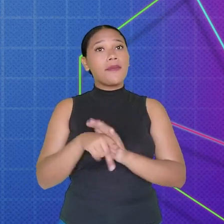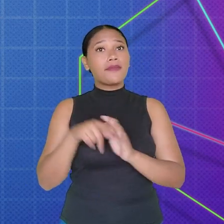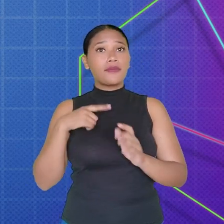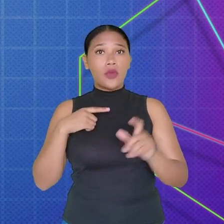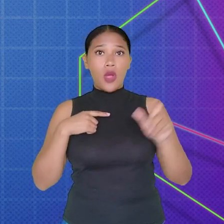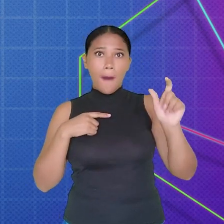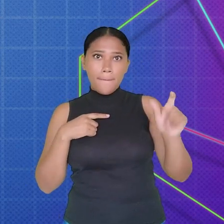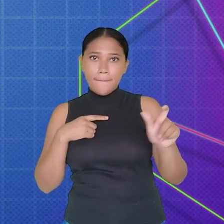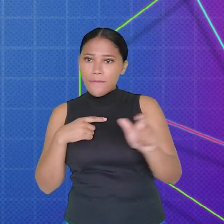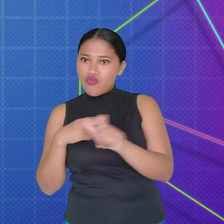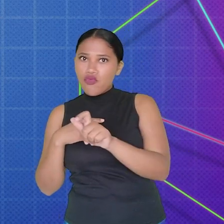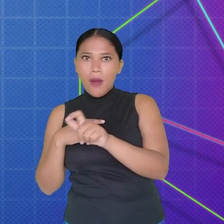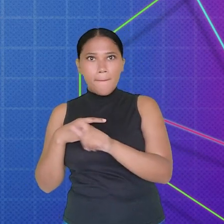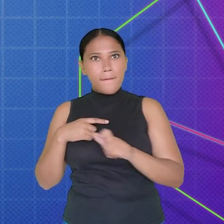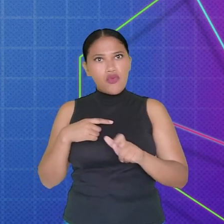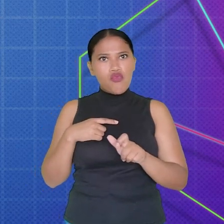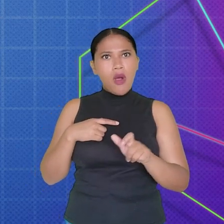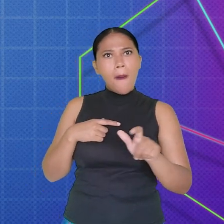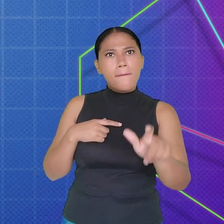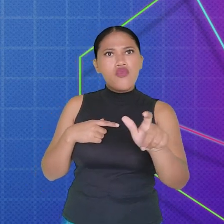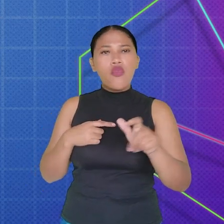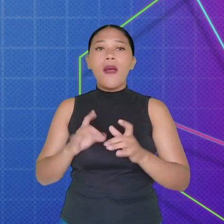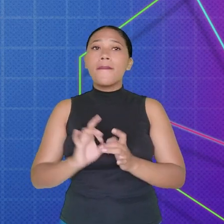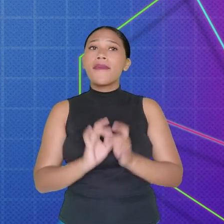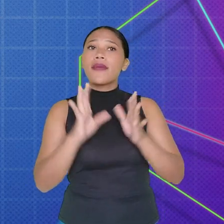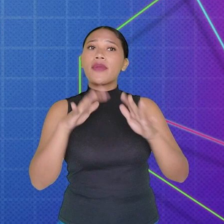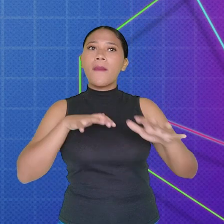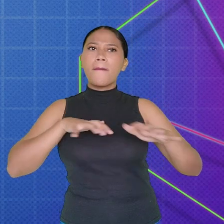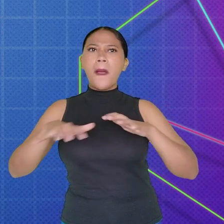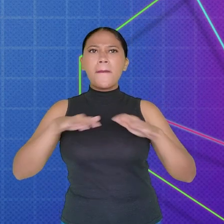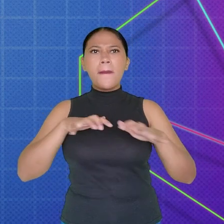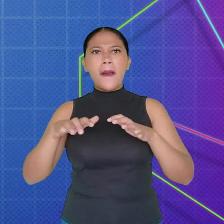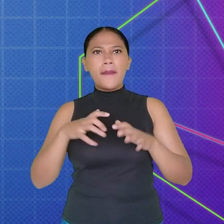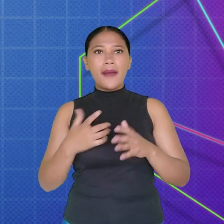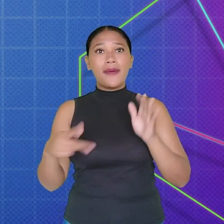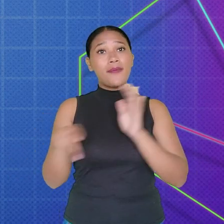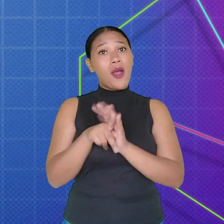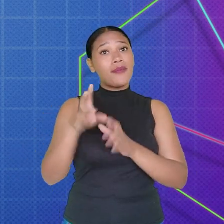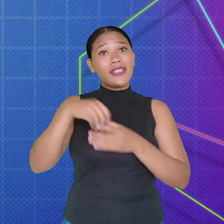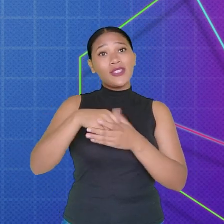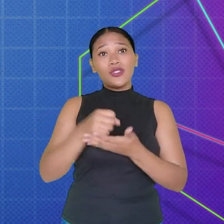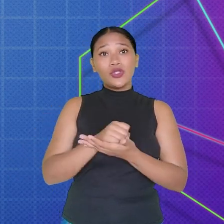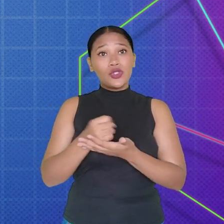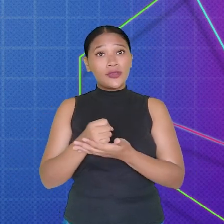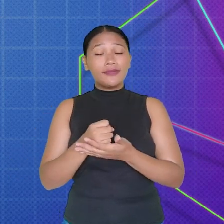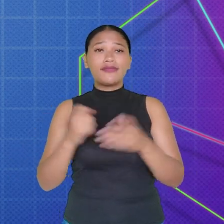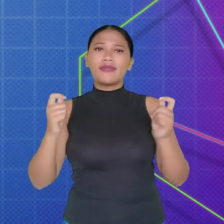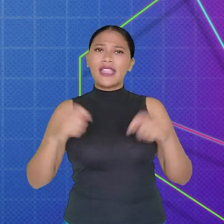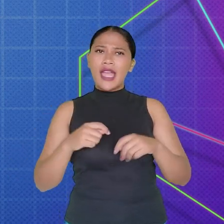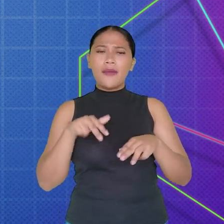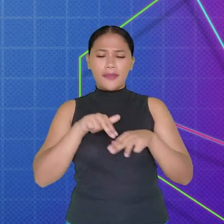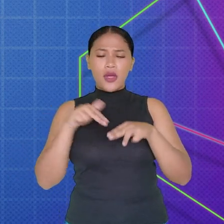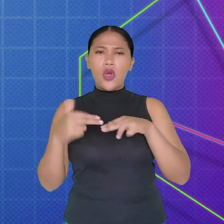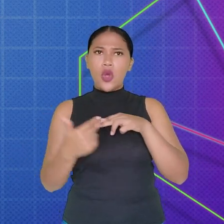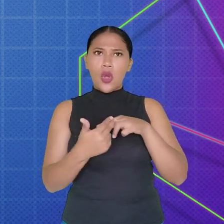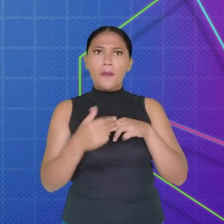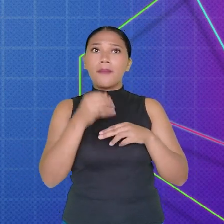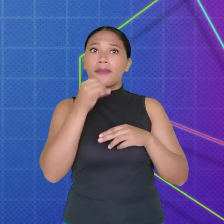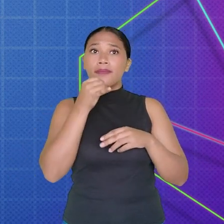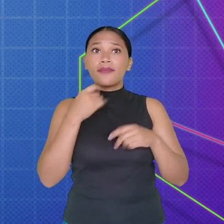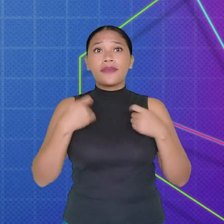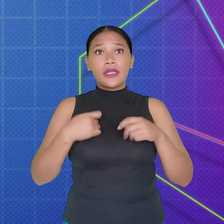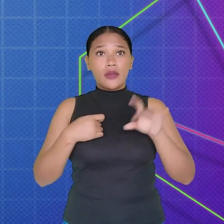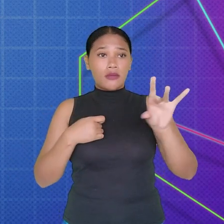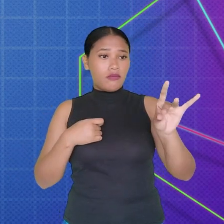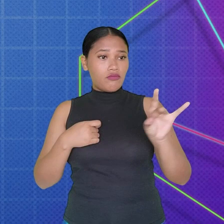quando o jogador clica e arrasta objetos, permitindo que ele mova objetos pelo jogo. Isso pode ser usado em jogos de puzzle, onde o